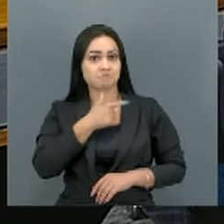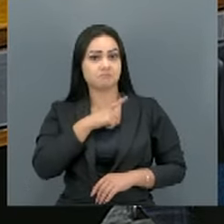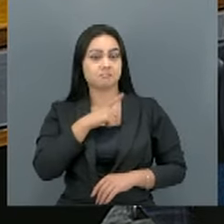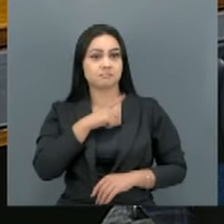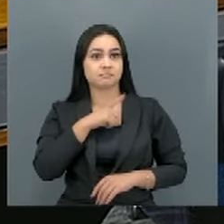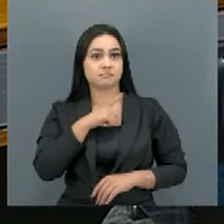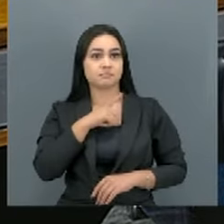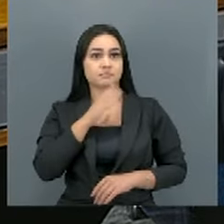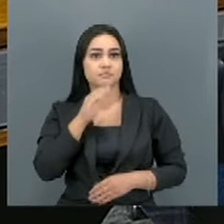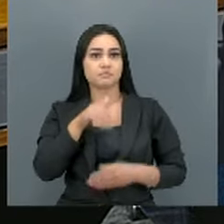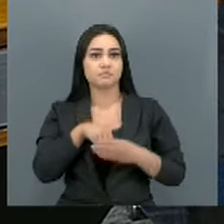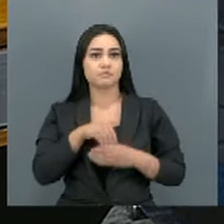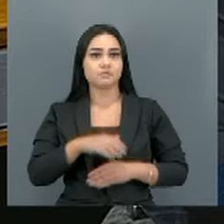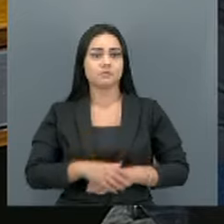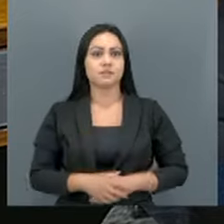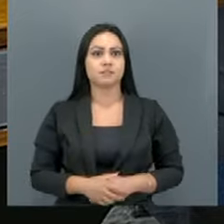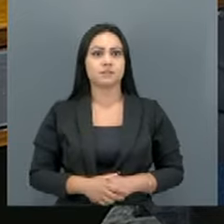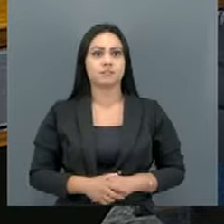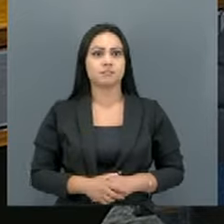com outras perguntas.